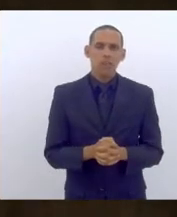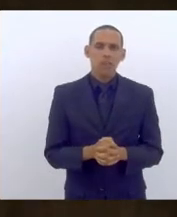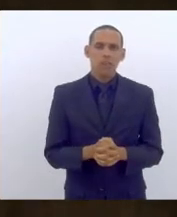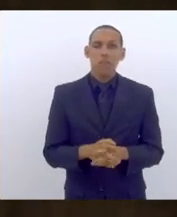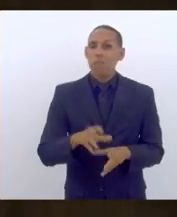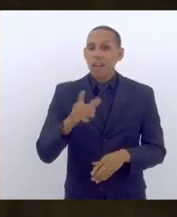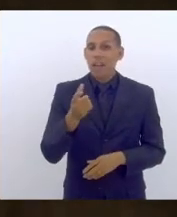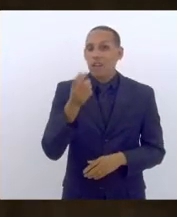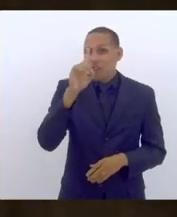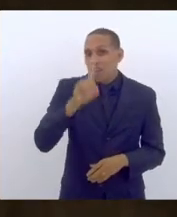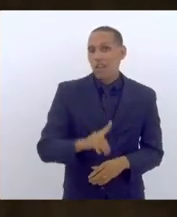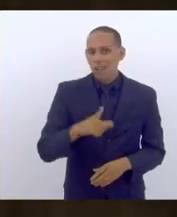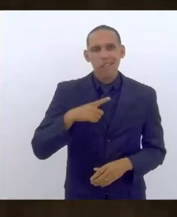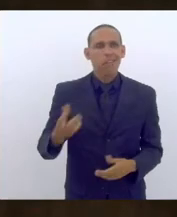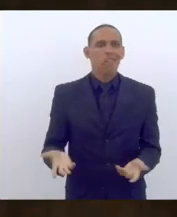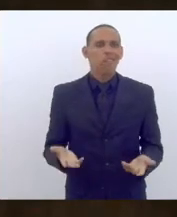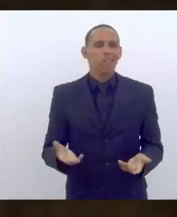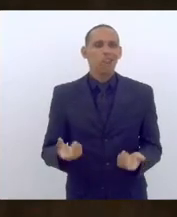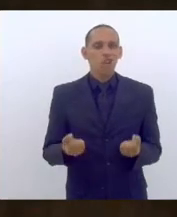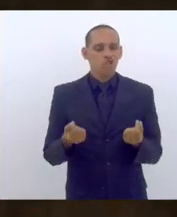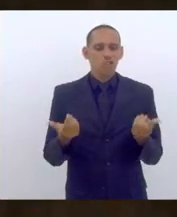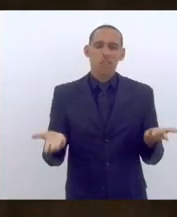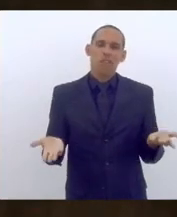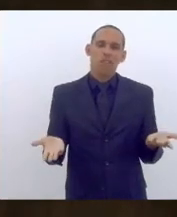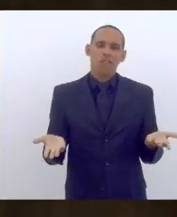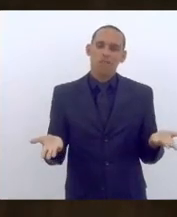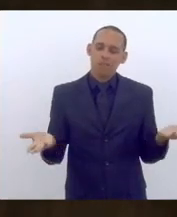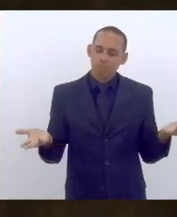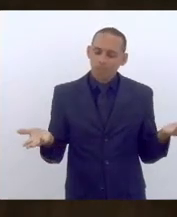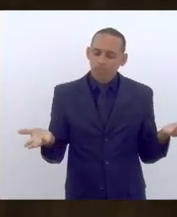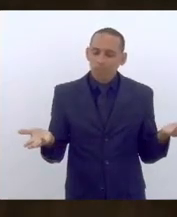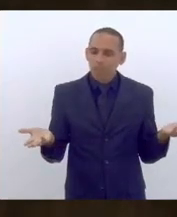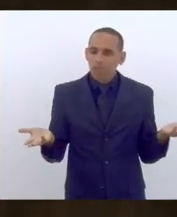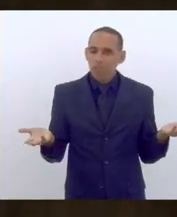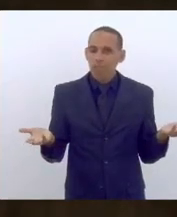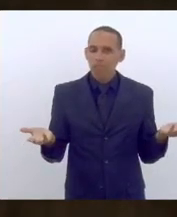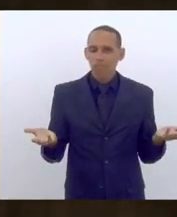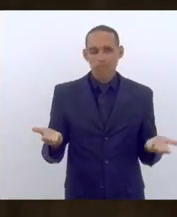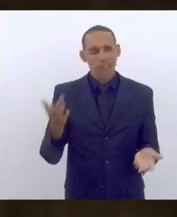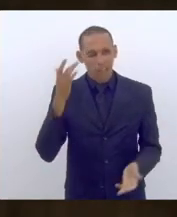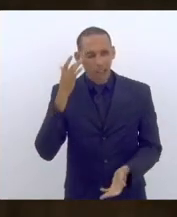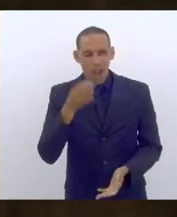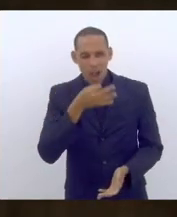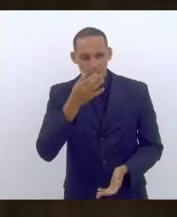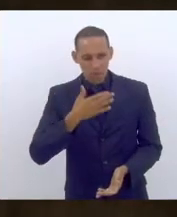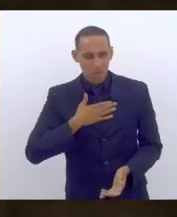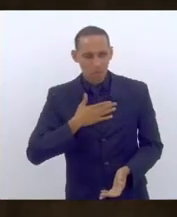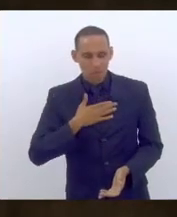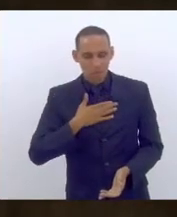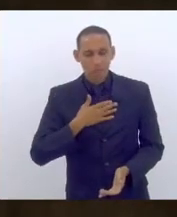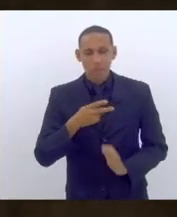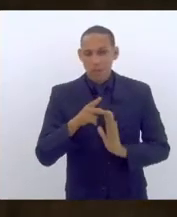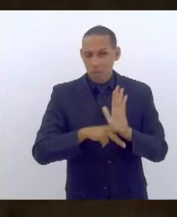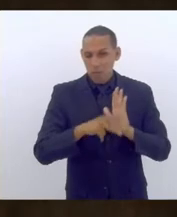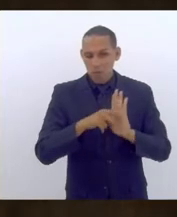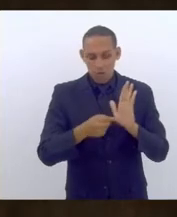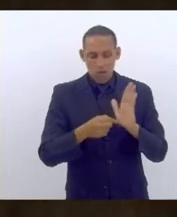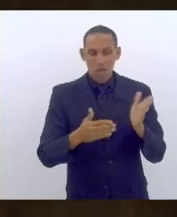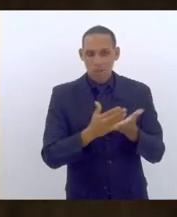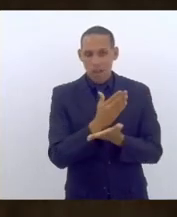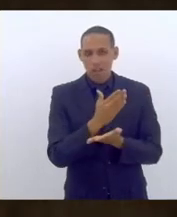tem todo o direito Então eu acho que o projeto aprovado